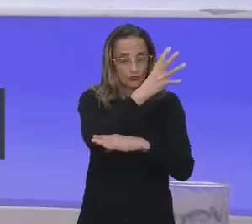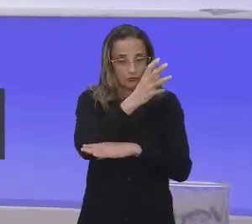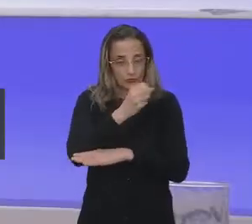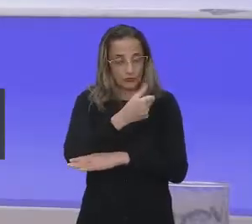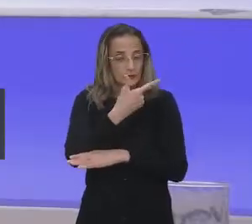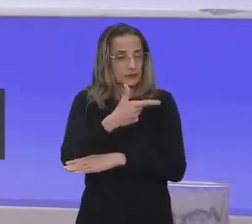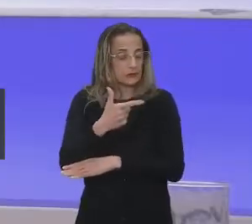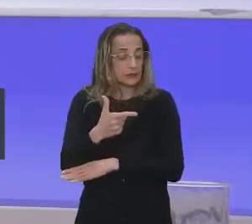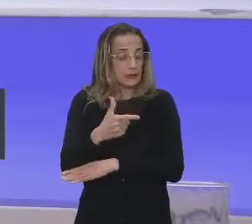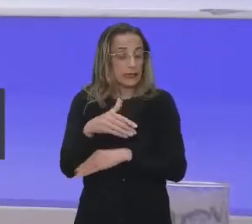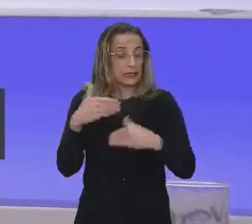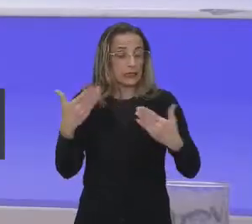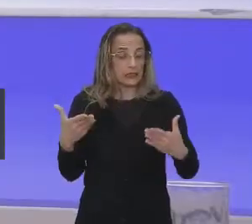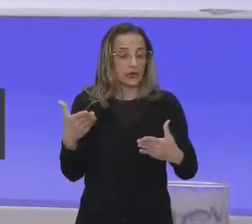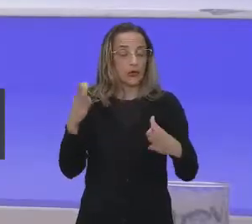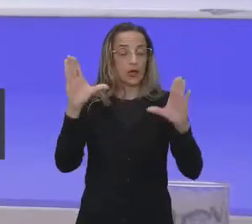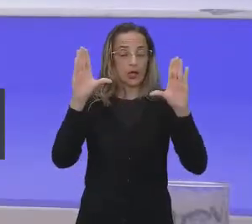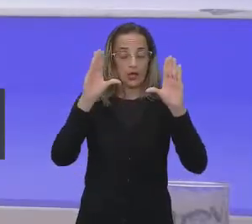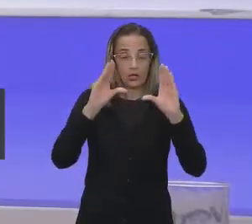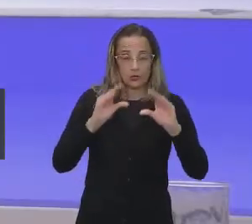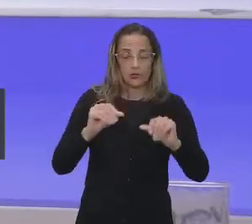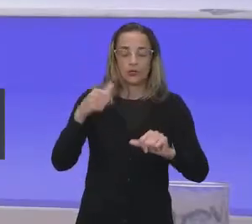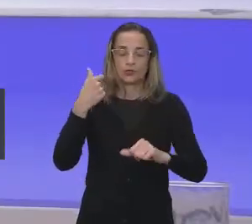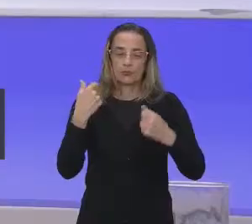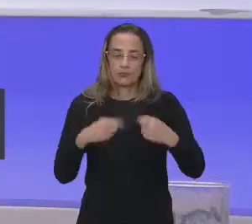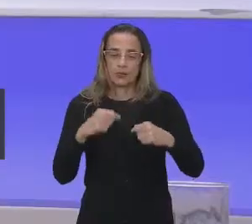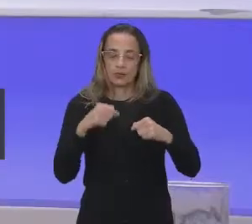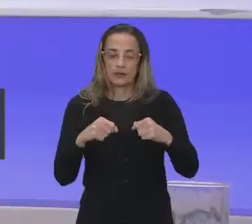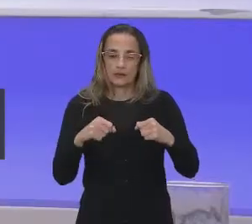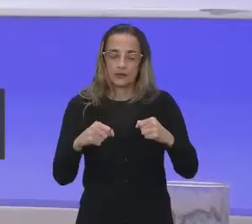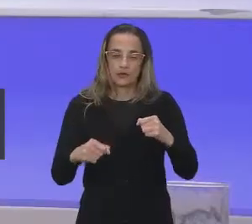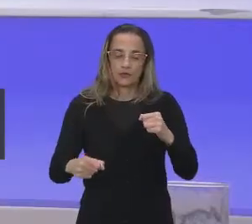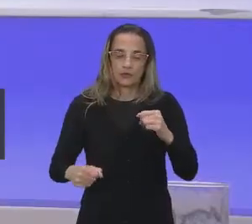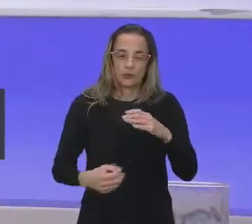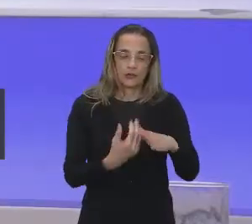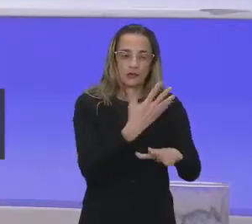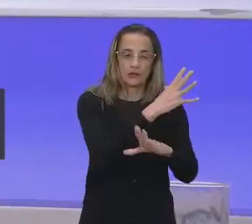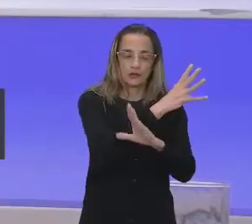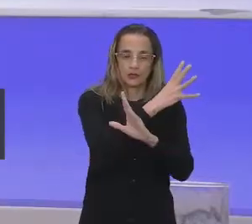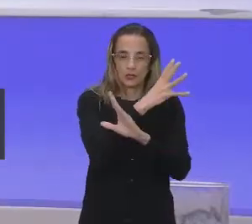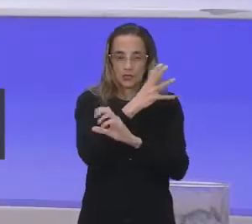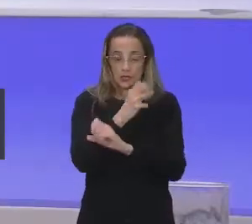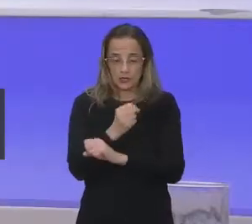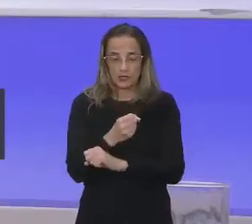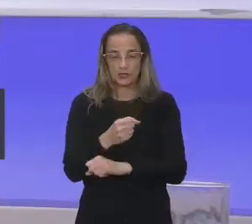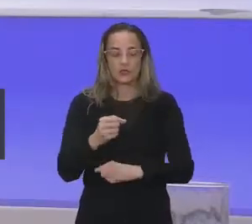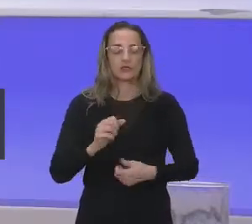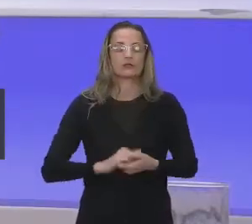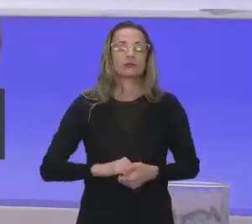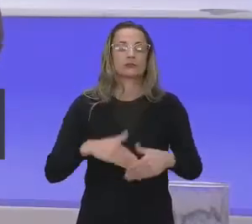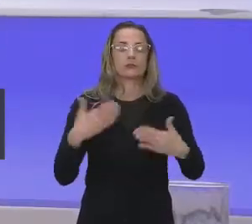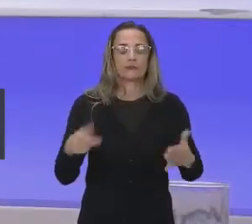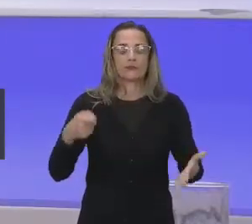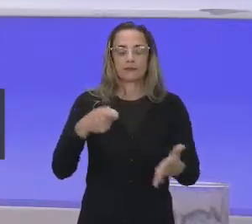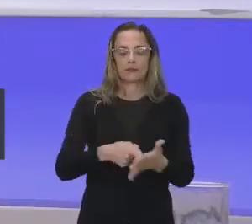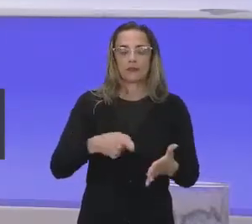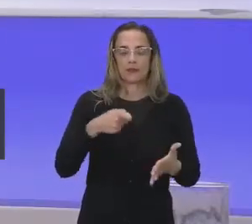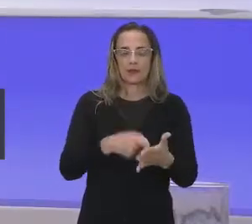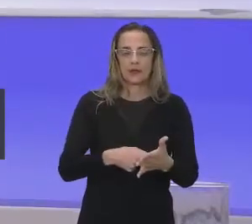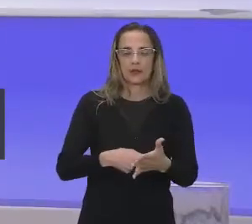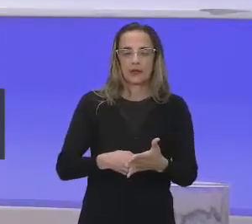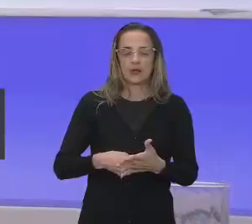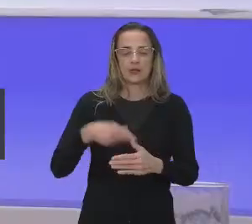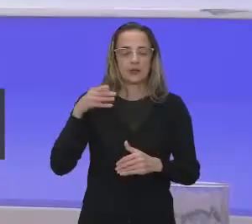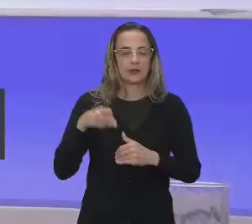à noite eu preciso de uma fonte de energia que esteja para me alimentar. Então, um dos desafios e pilares, pensando mais